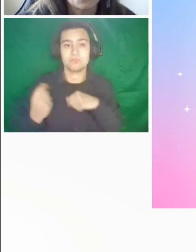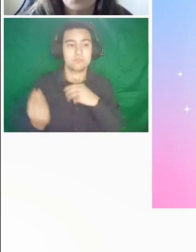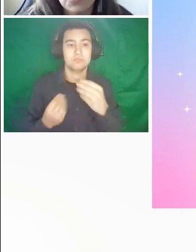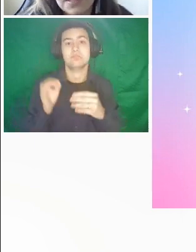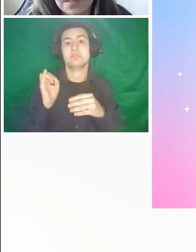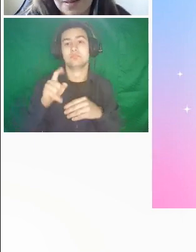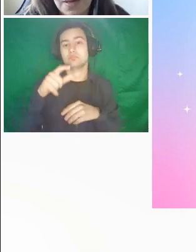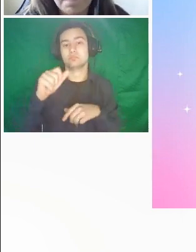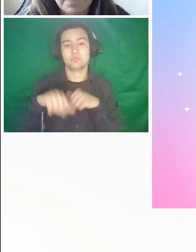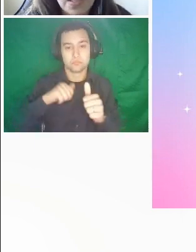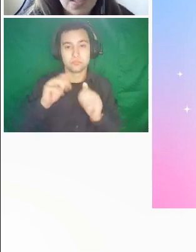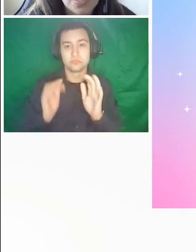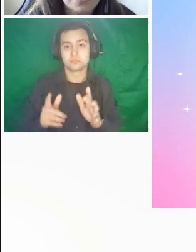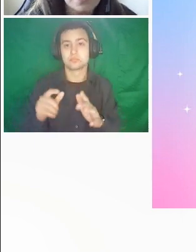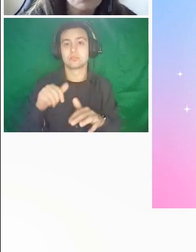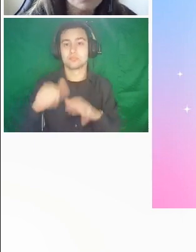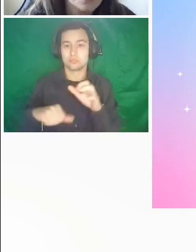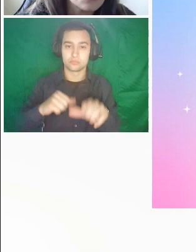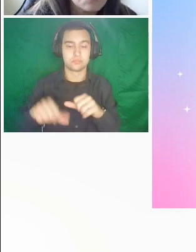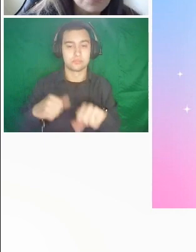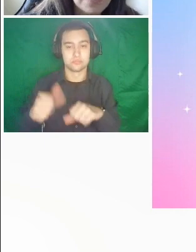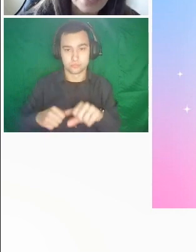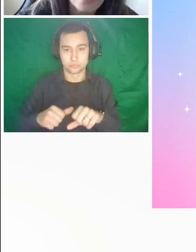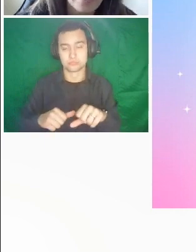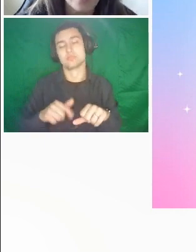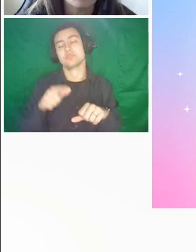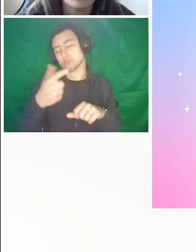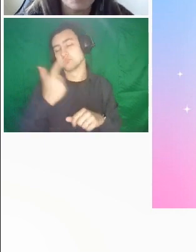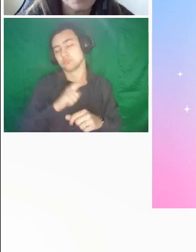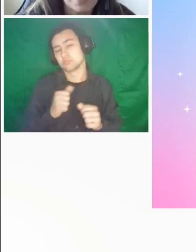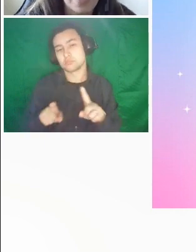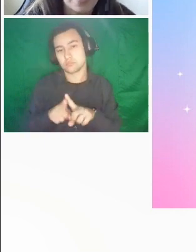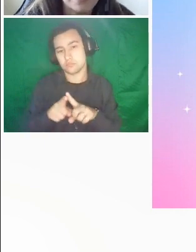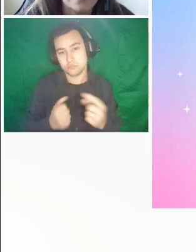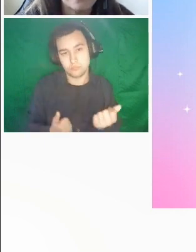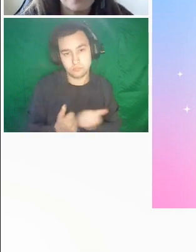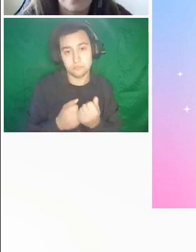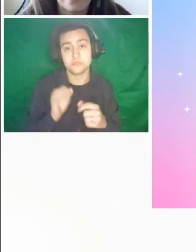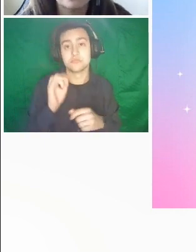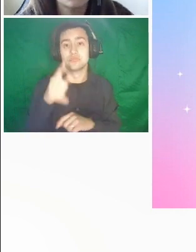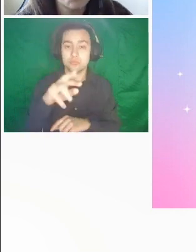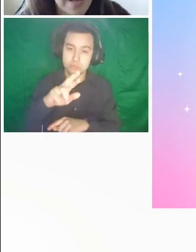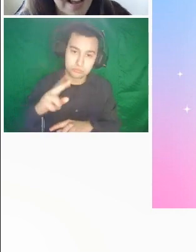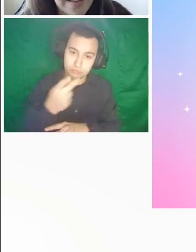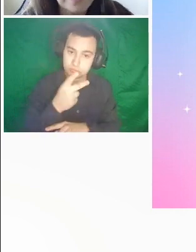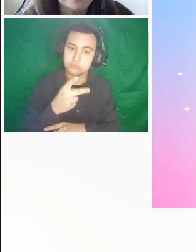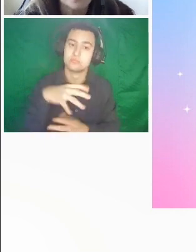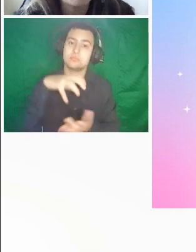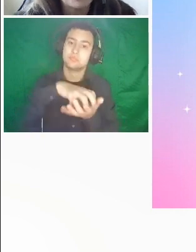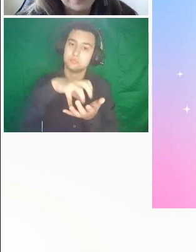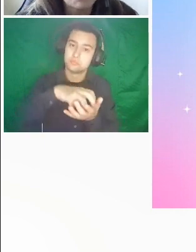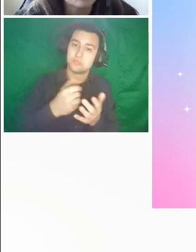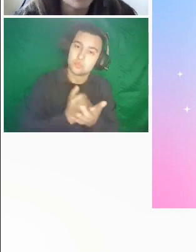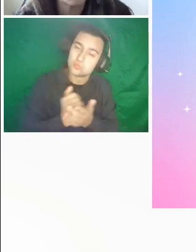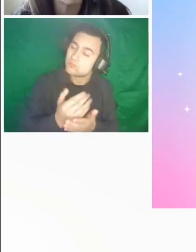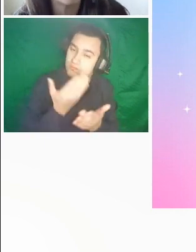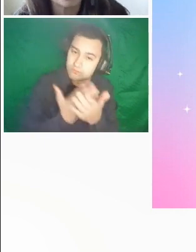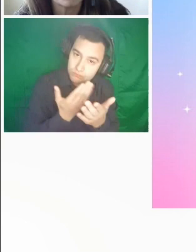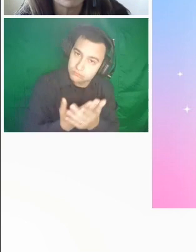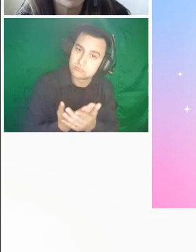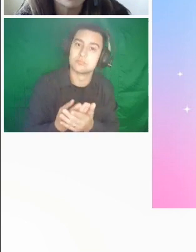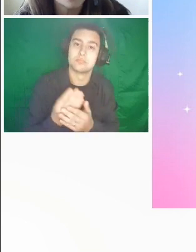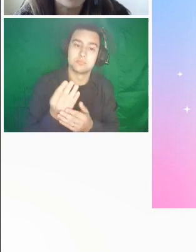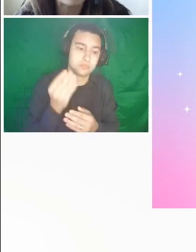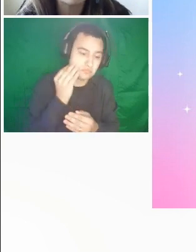já passou por uma mudança também então se seja você RH a primeira área a estudar e tentar aplicar nos seus